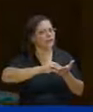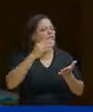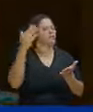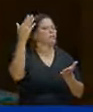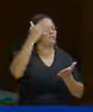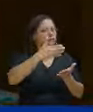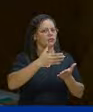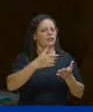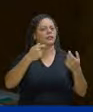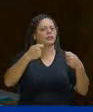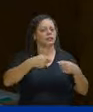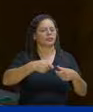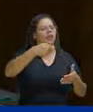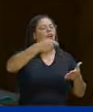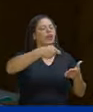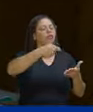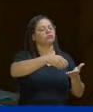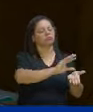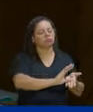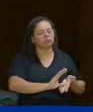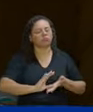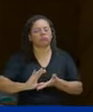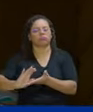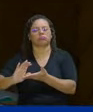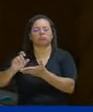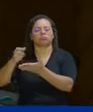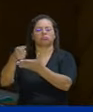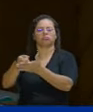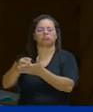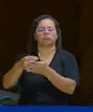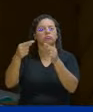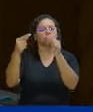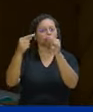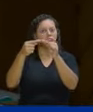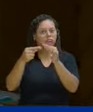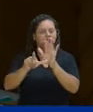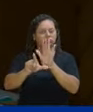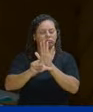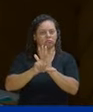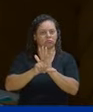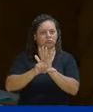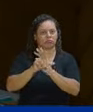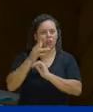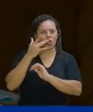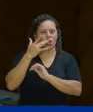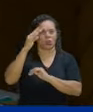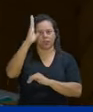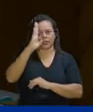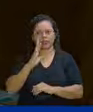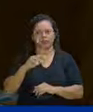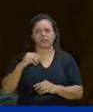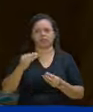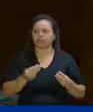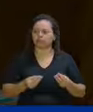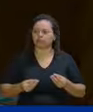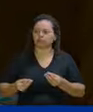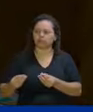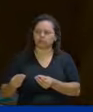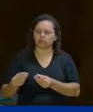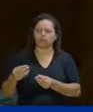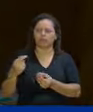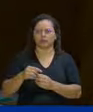também exige a devolução do recurso aplicado de forma irregular ao Tesouro Nacional. Em